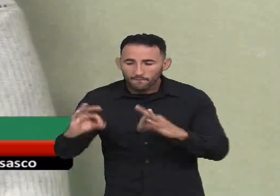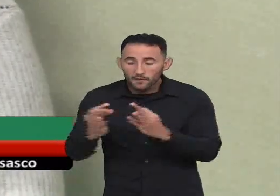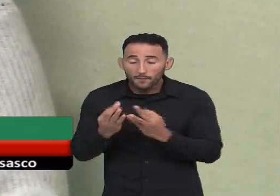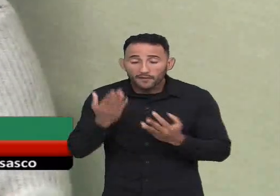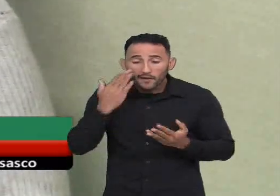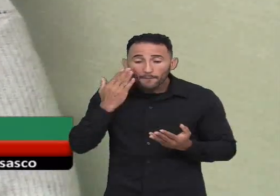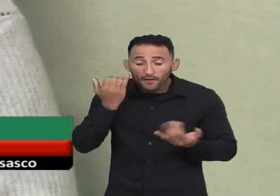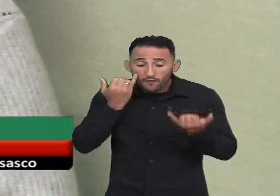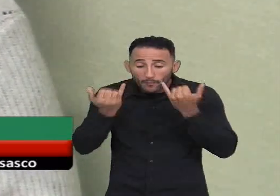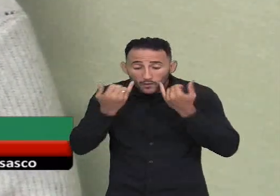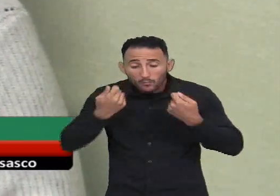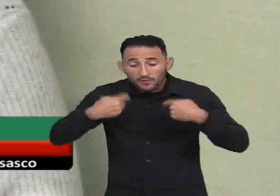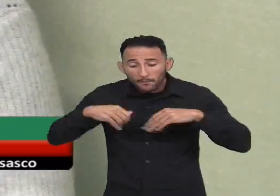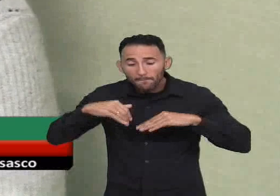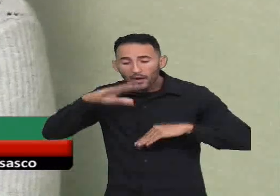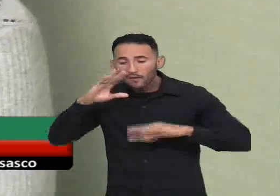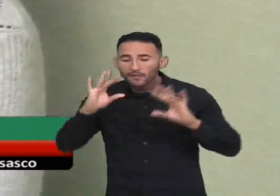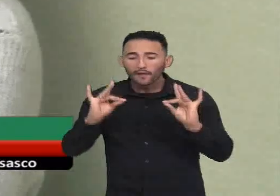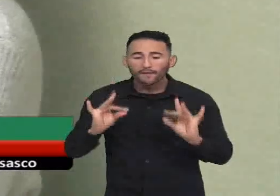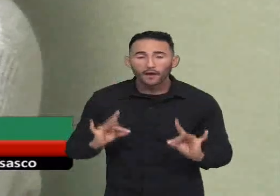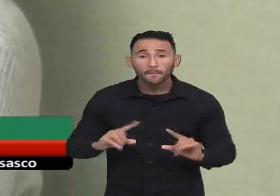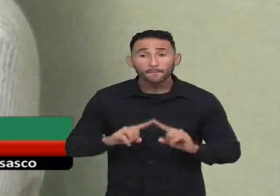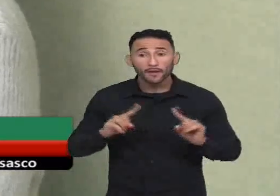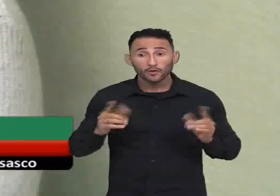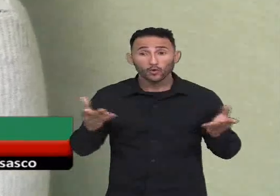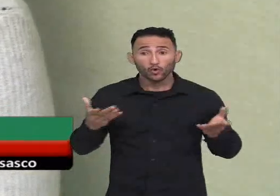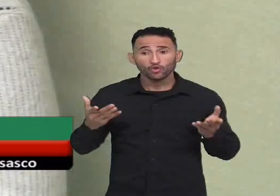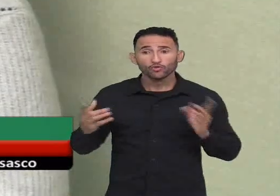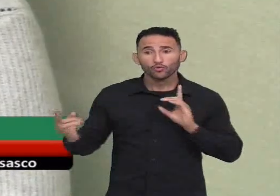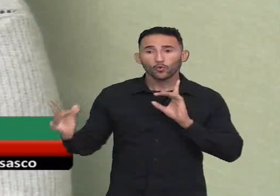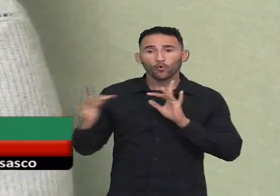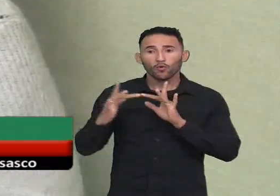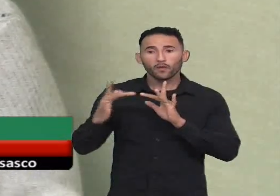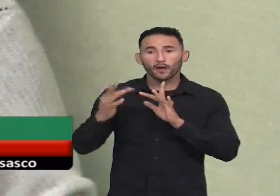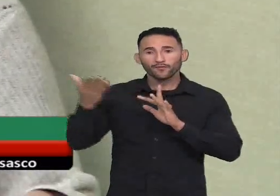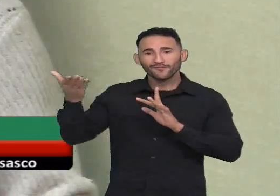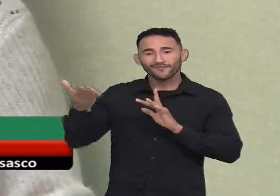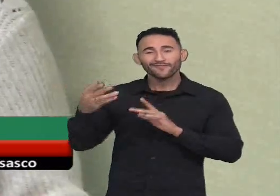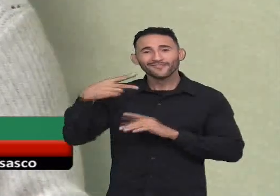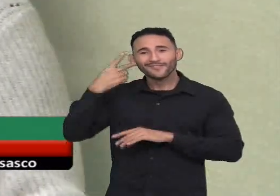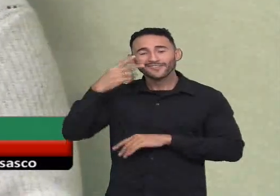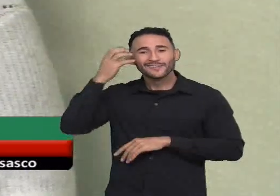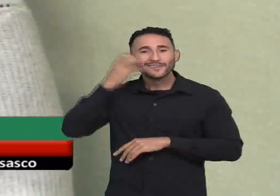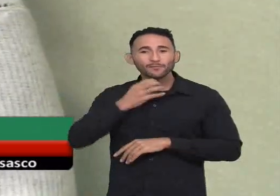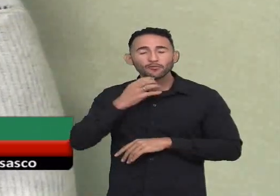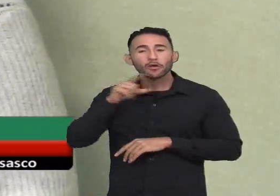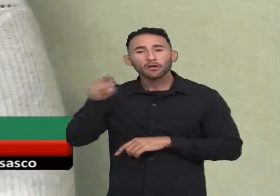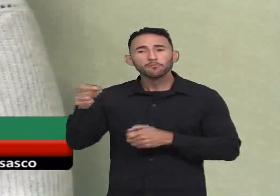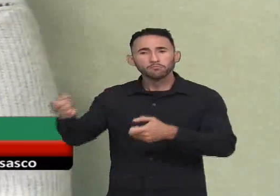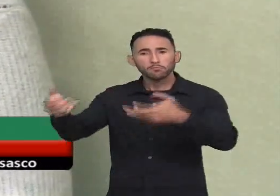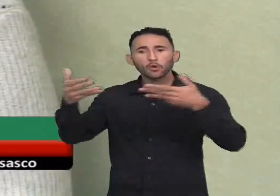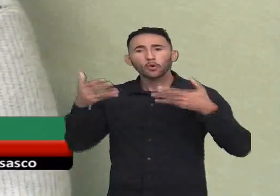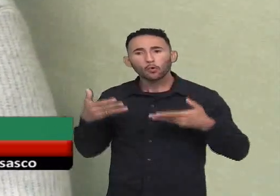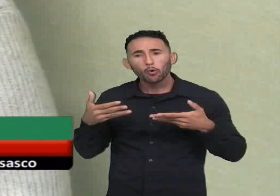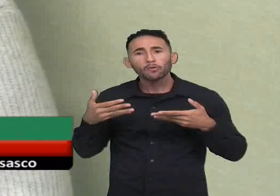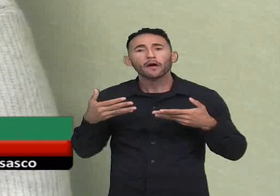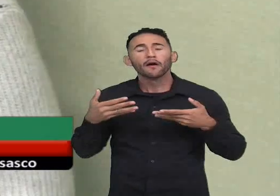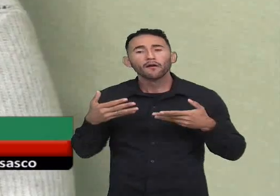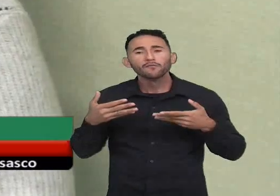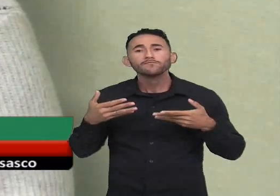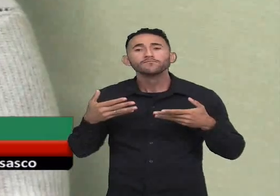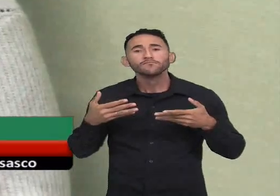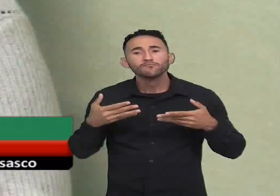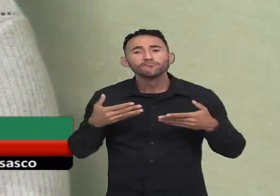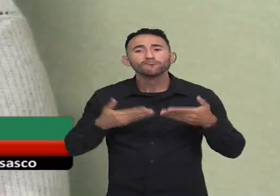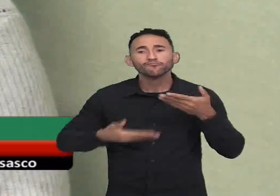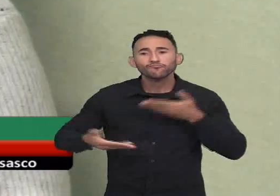preciso de mais informações. E hoje eu já me encontrei com o vereador Emerson, agora pela manhã, e ele me disse que está levantando para me passar. Então,